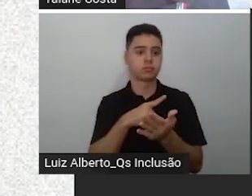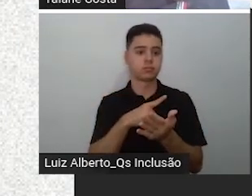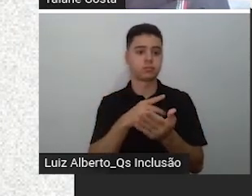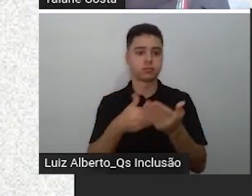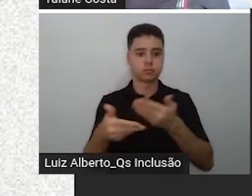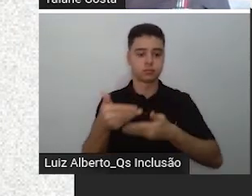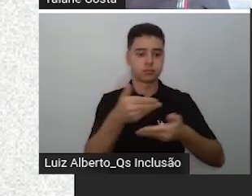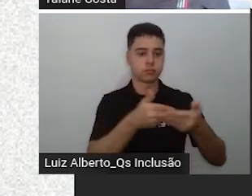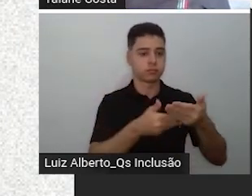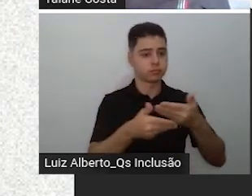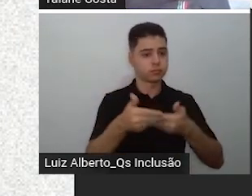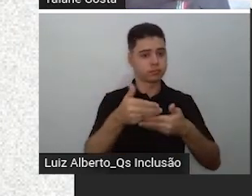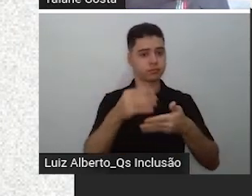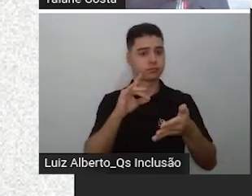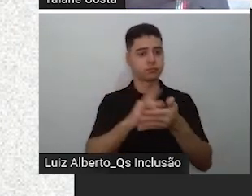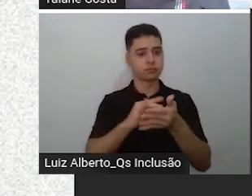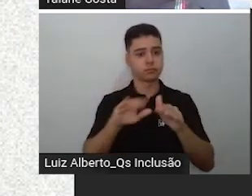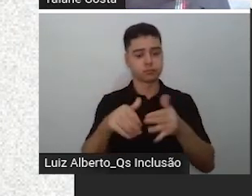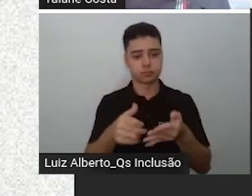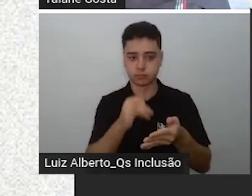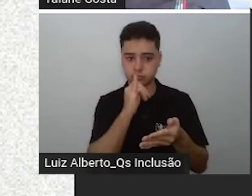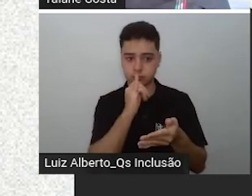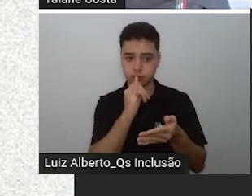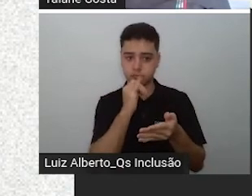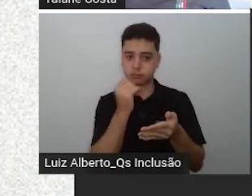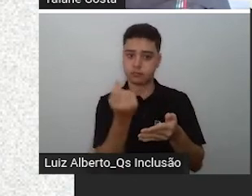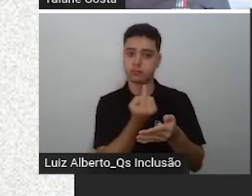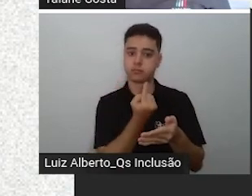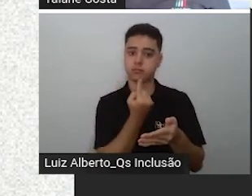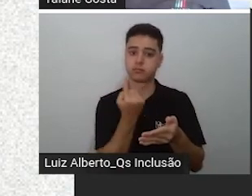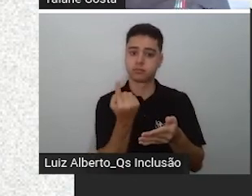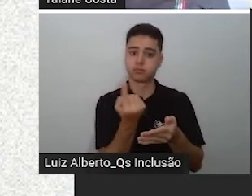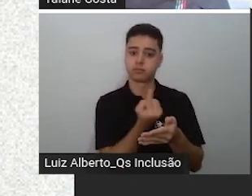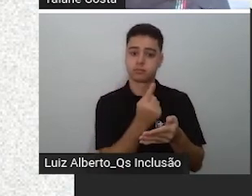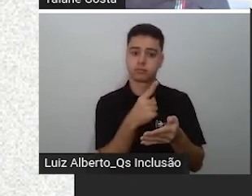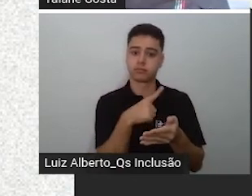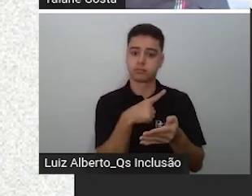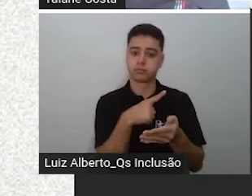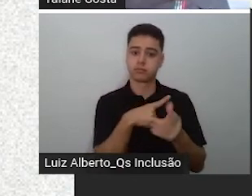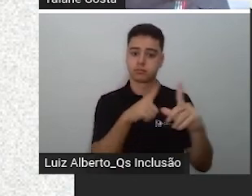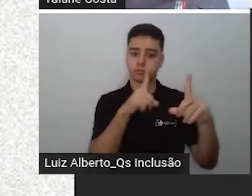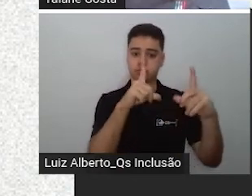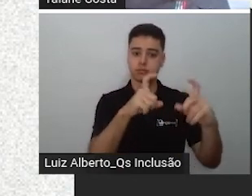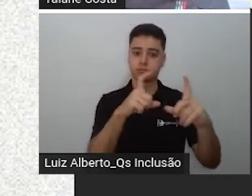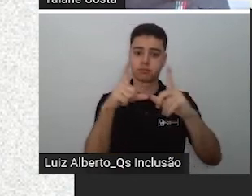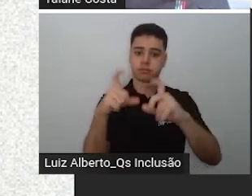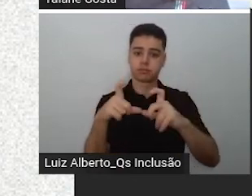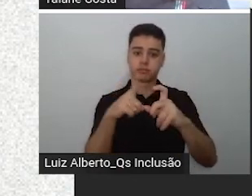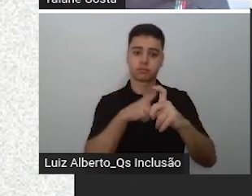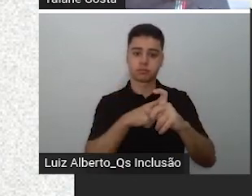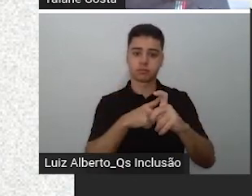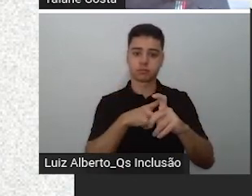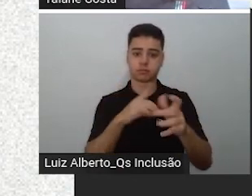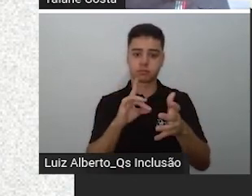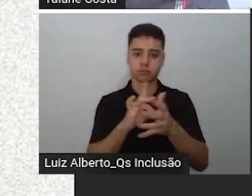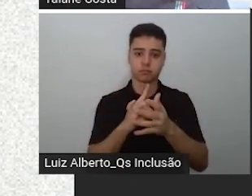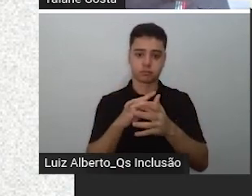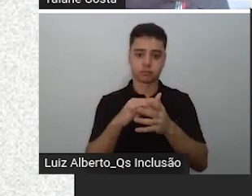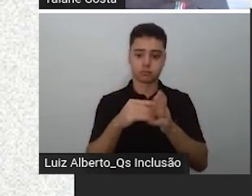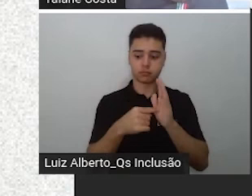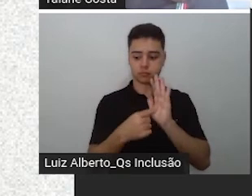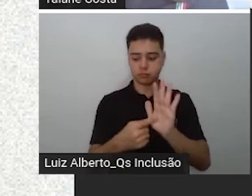troca. Então, aqui a gente tem uma fotografia da